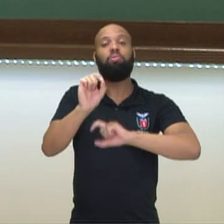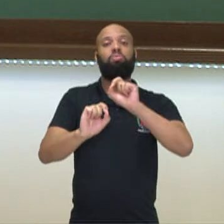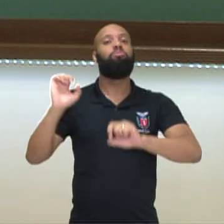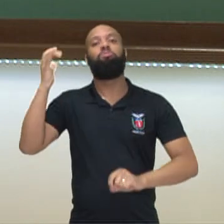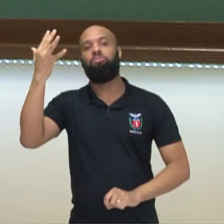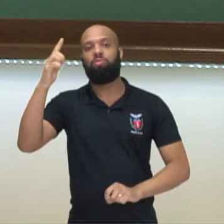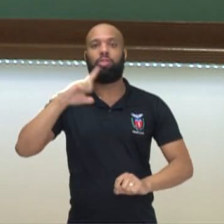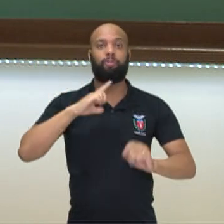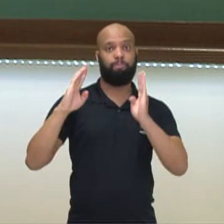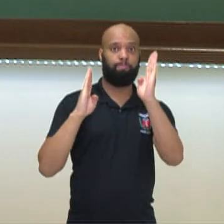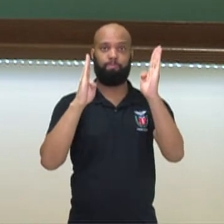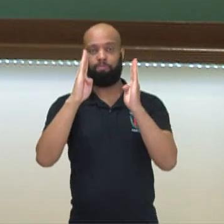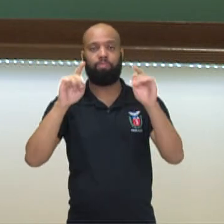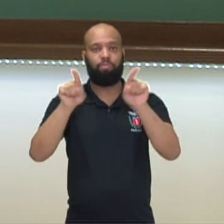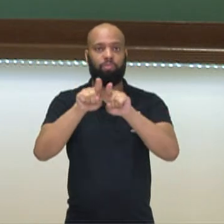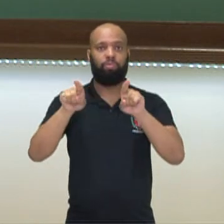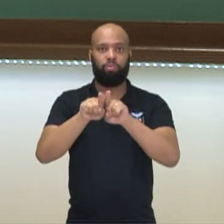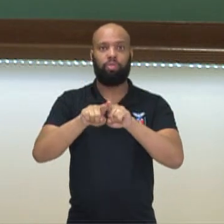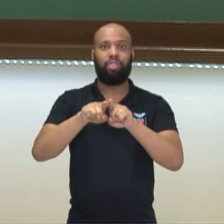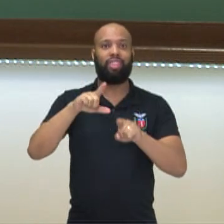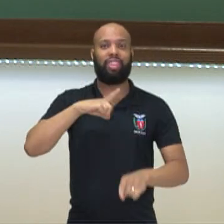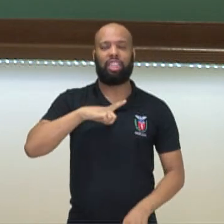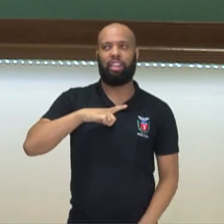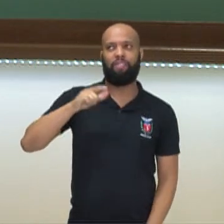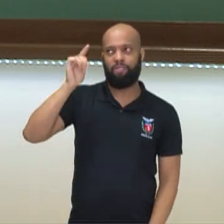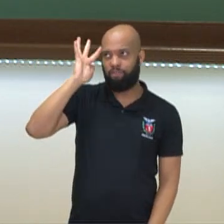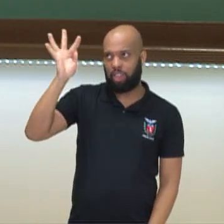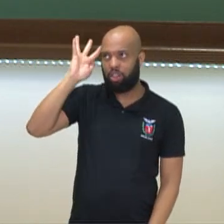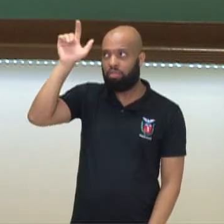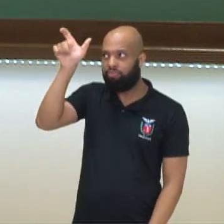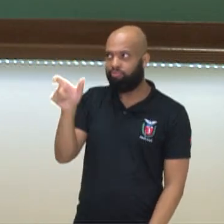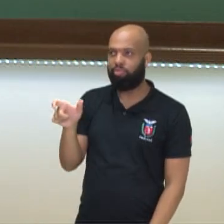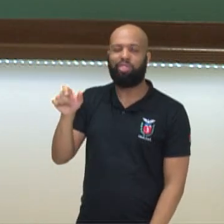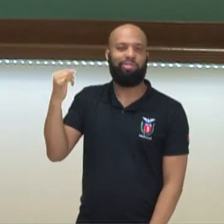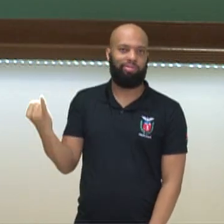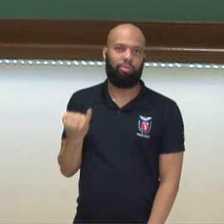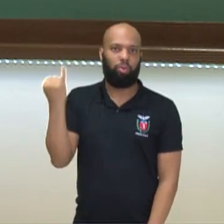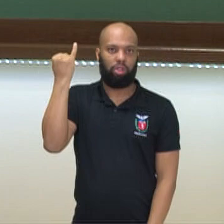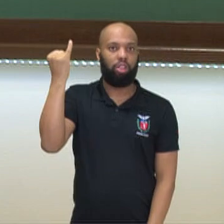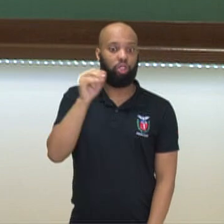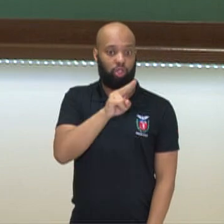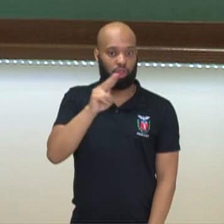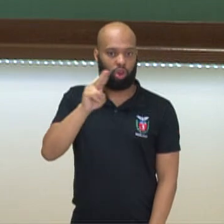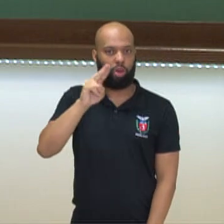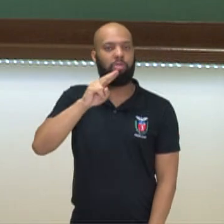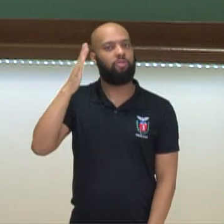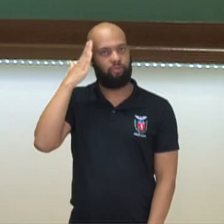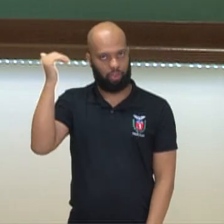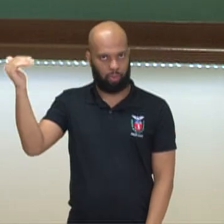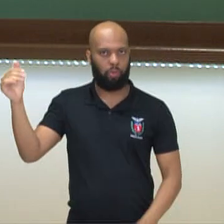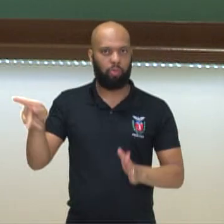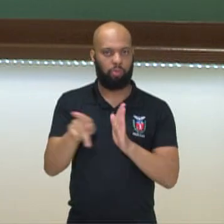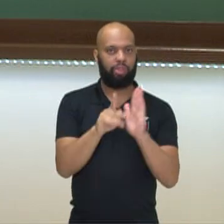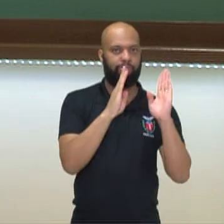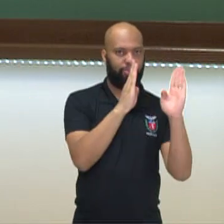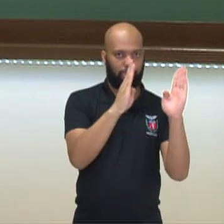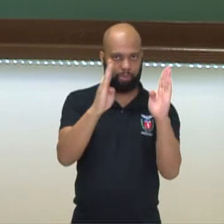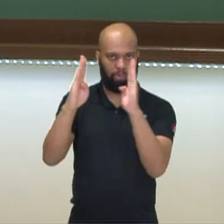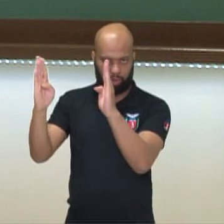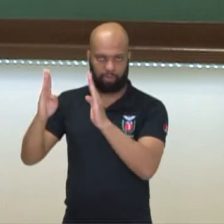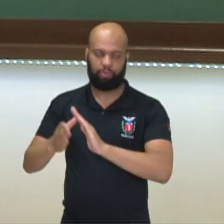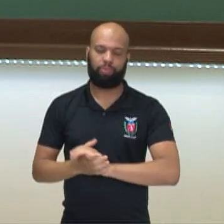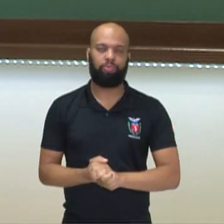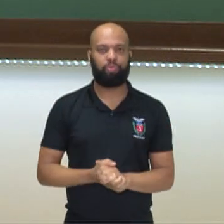aconteceu aí e quais são os grandes filósofos, os nomes que se destacam em cada um desses períodos. Vamos